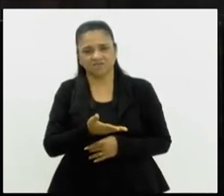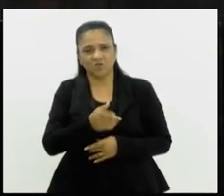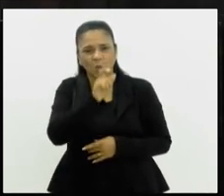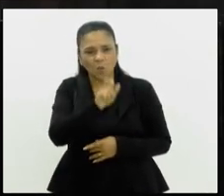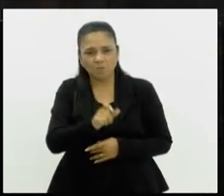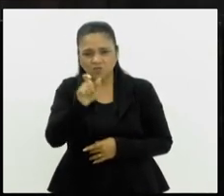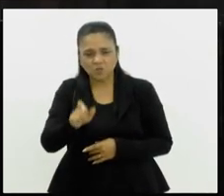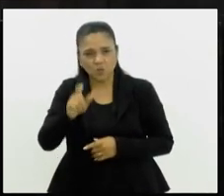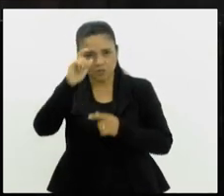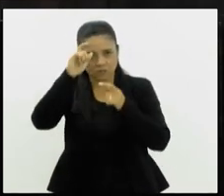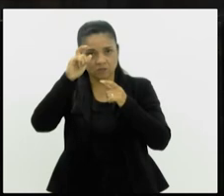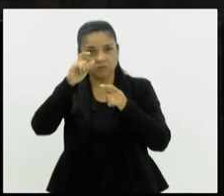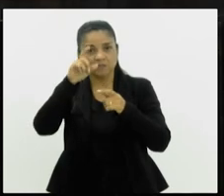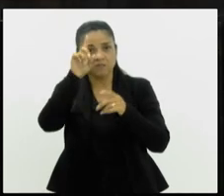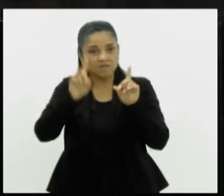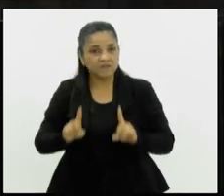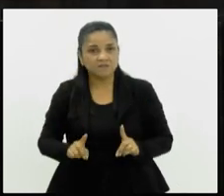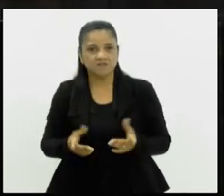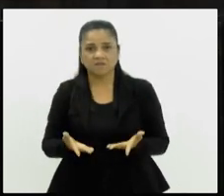com deficiência.